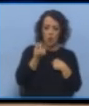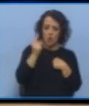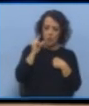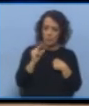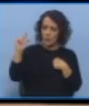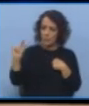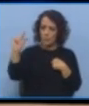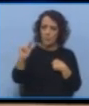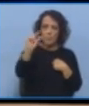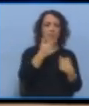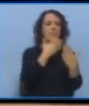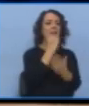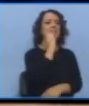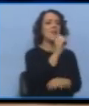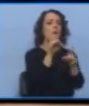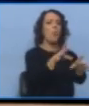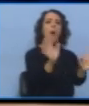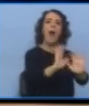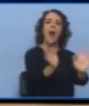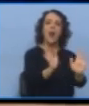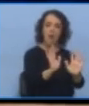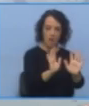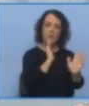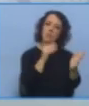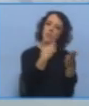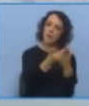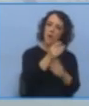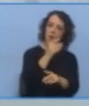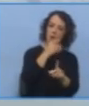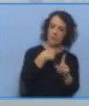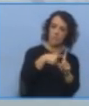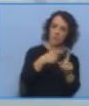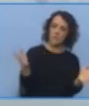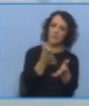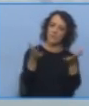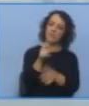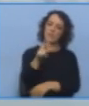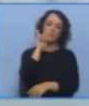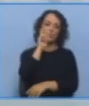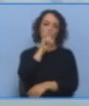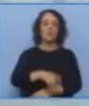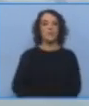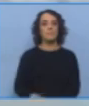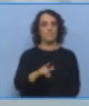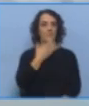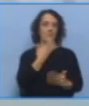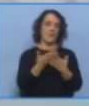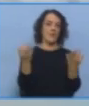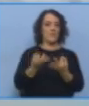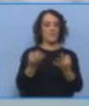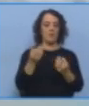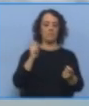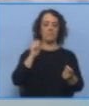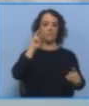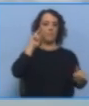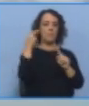não tivesse zero, que era o despedimento. E, portanto, tudo isso são aspectos que tomamos em consideração. E que, de facto, alteram esse